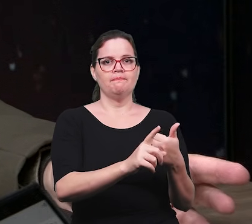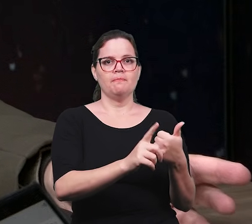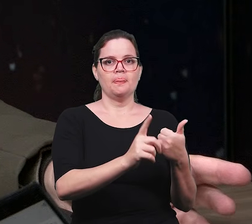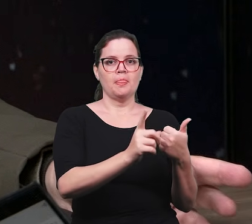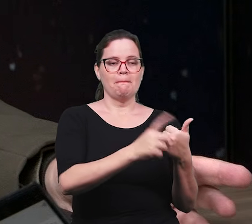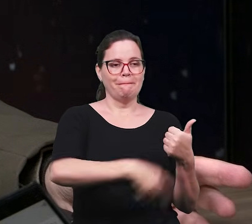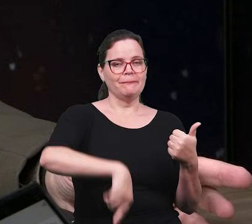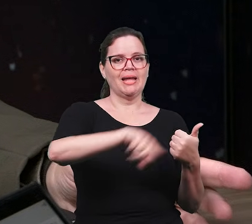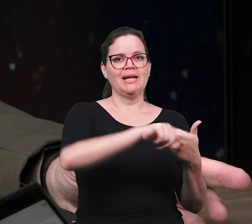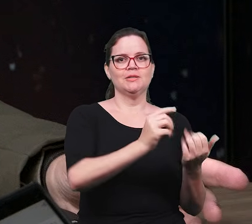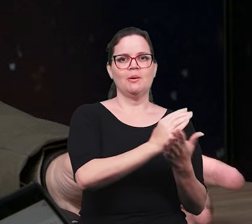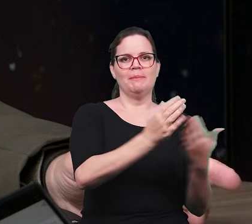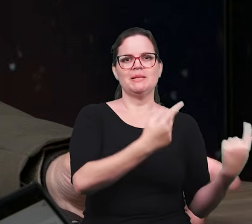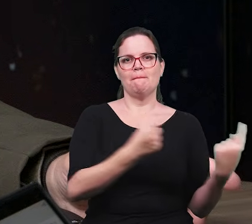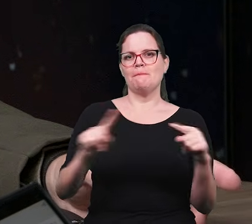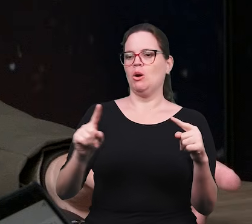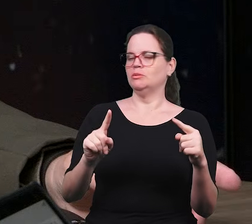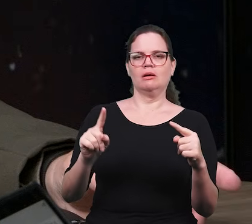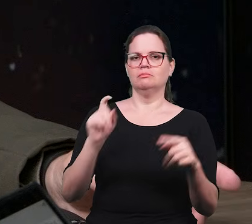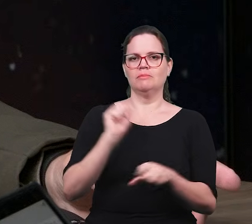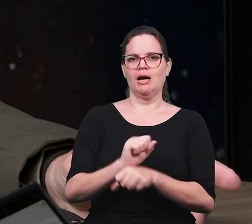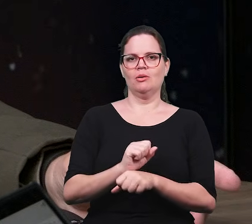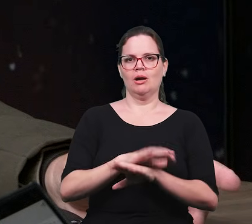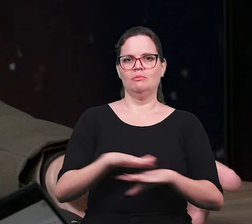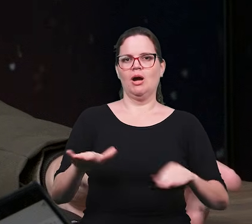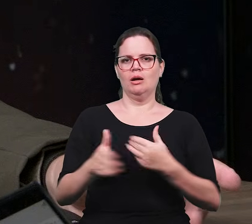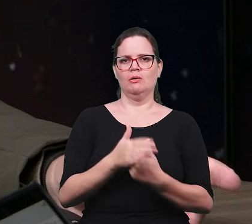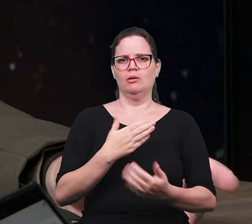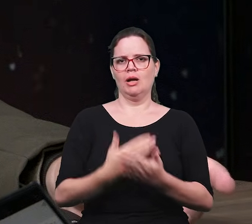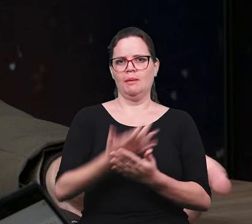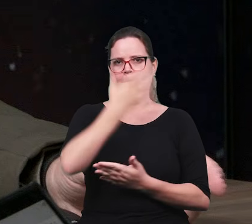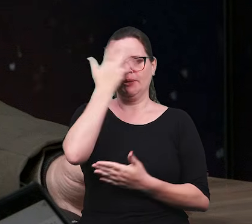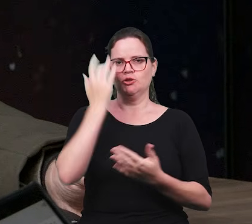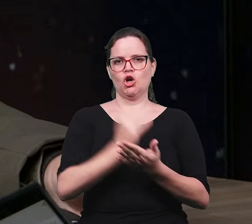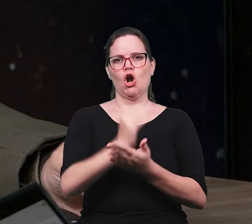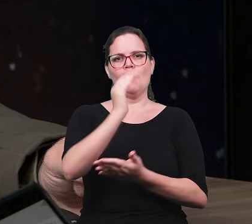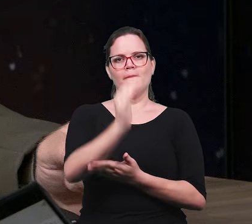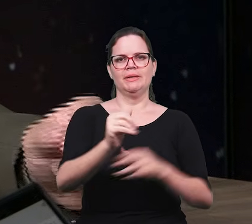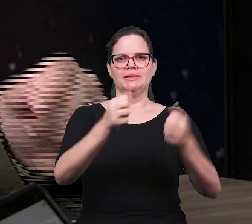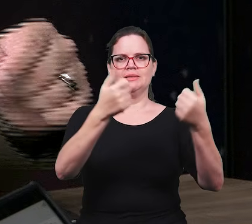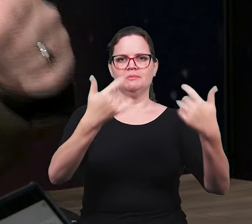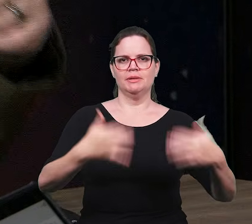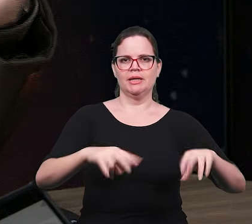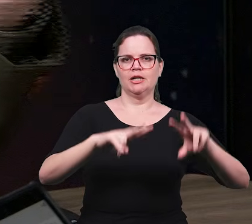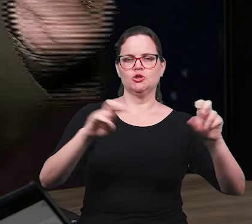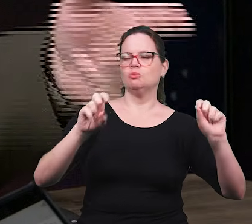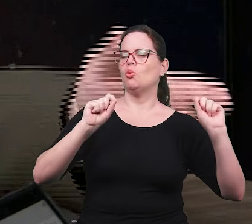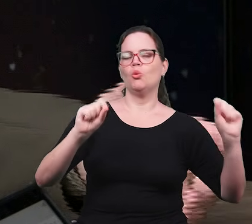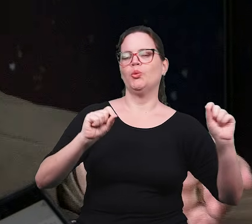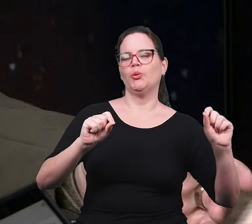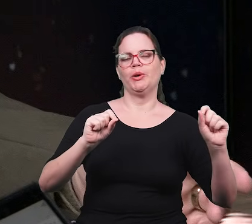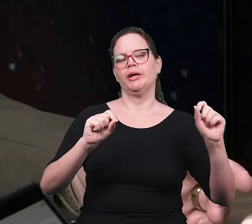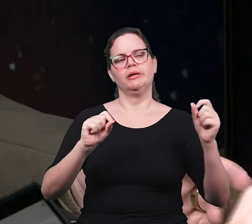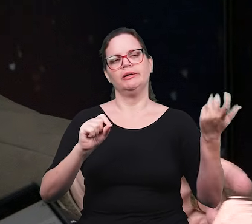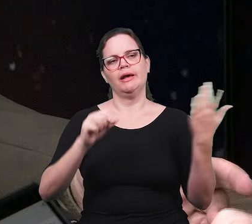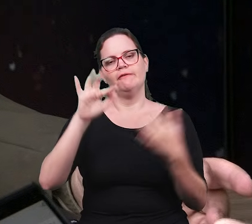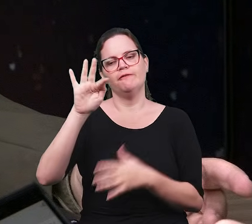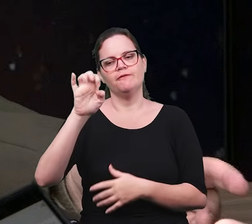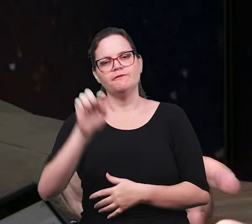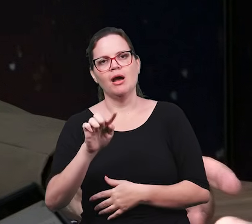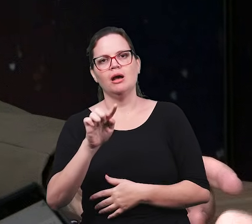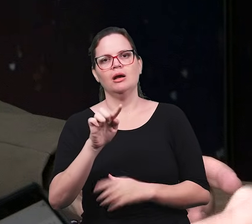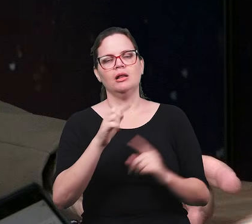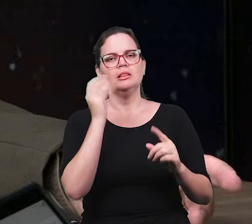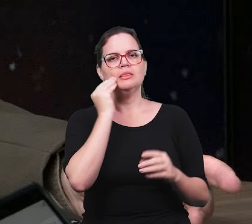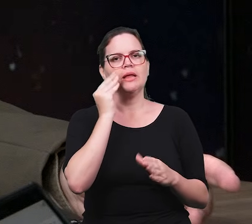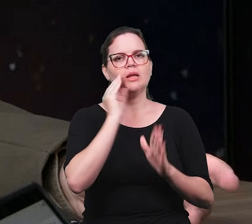eram mais perseguidos. E aí qualquer pessoas começam a falar daquilo que é a fé, começam a tentar conceituar a fé, mas